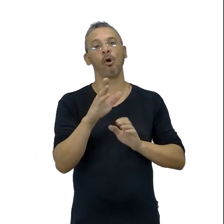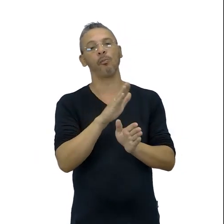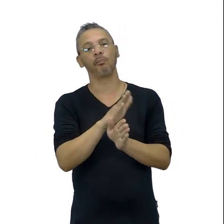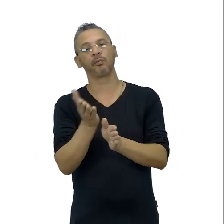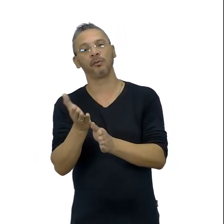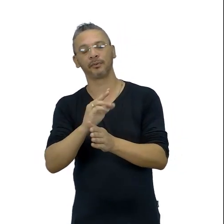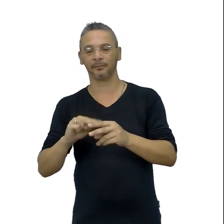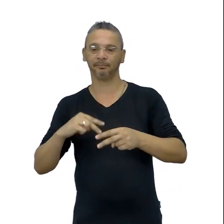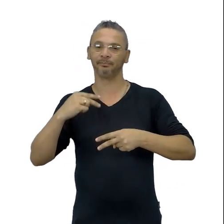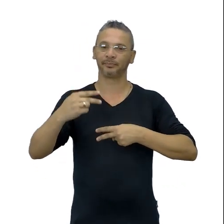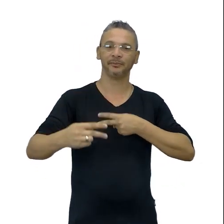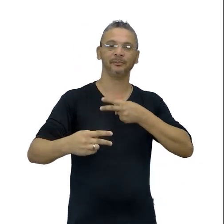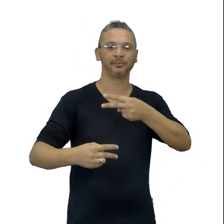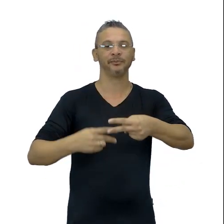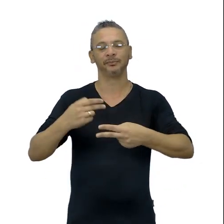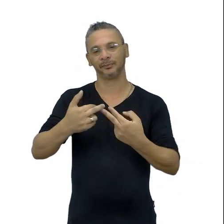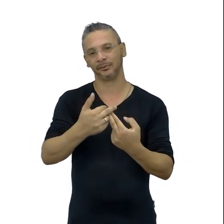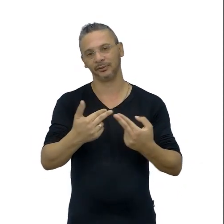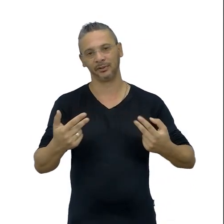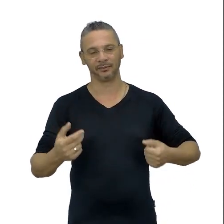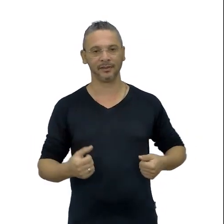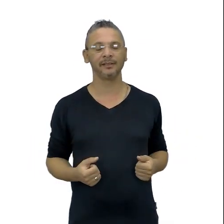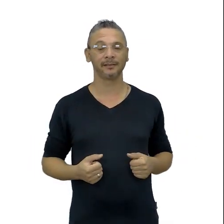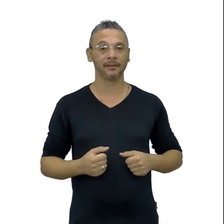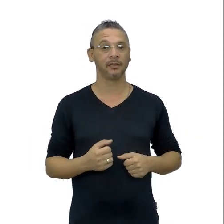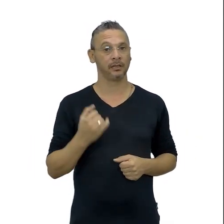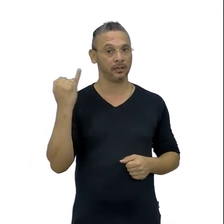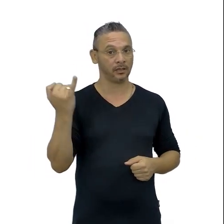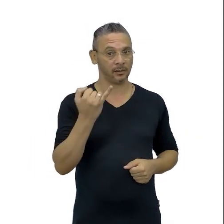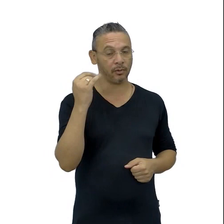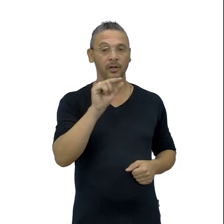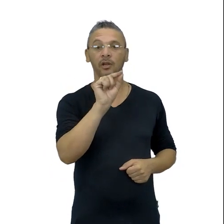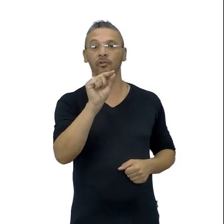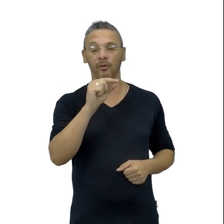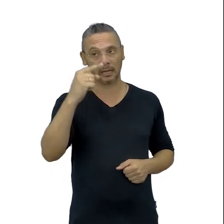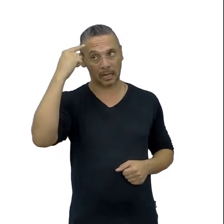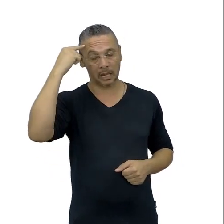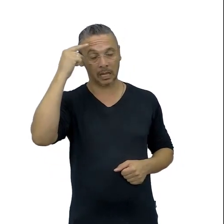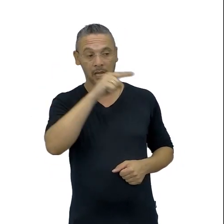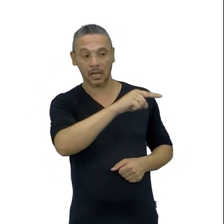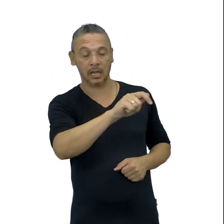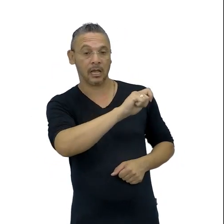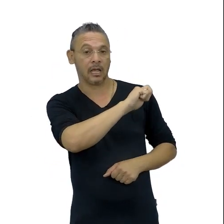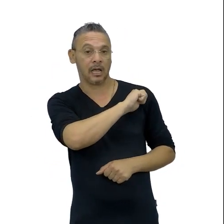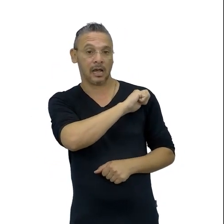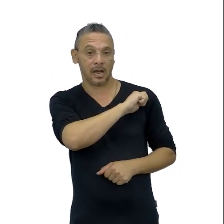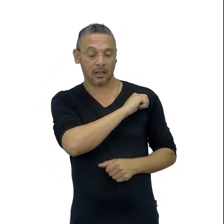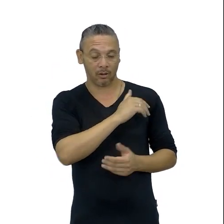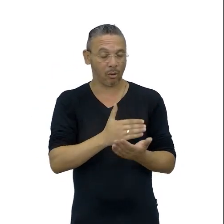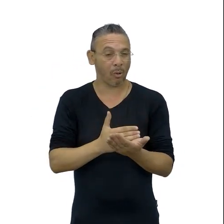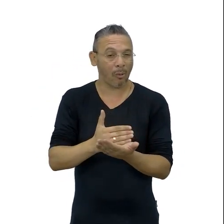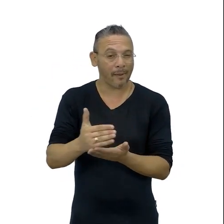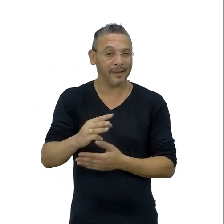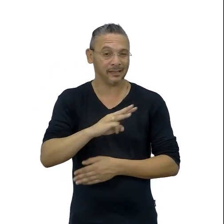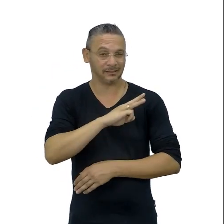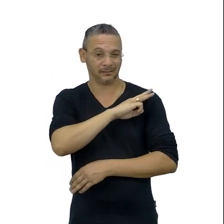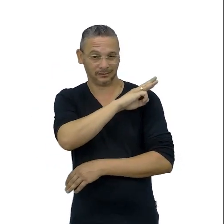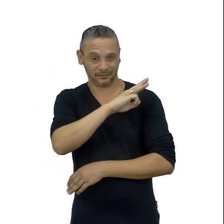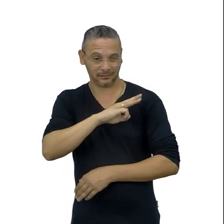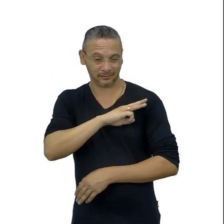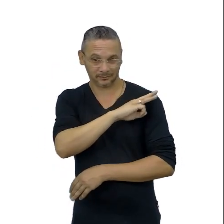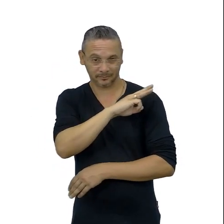vocês se lembram. Então, precisamos lembrar que os alunos que estão chegando ao ensino médio,